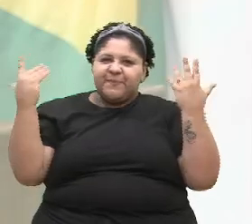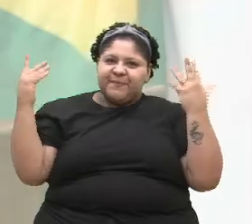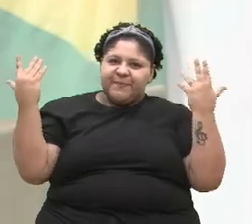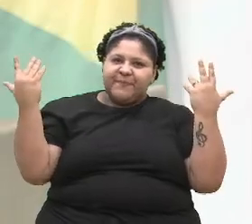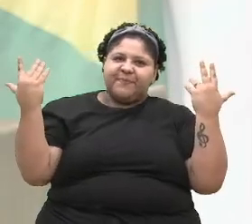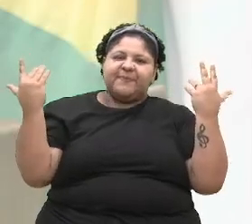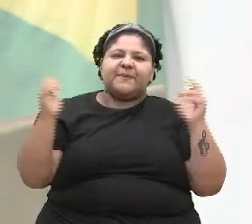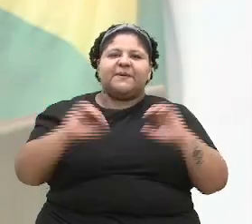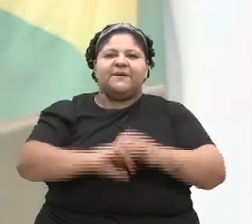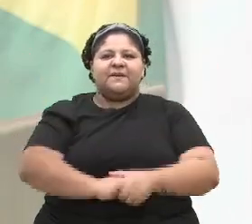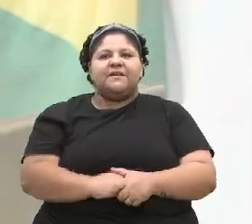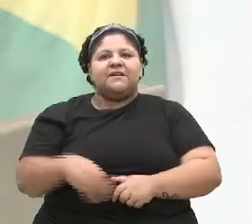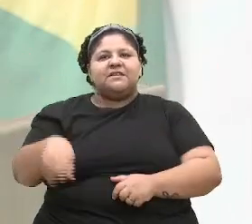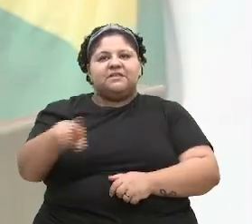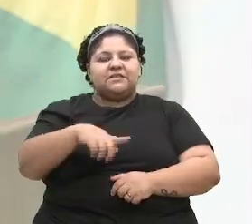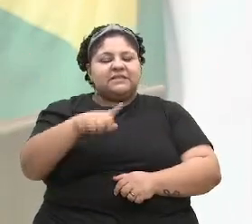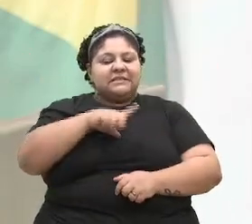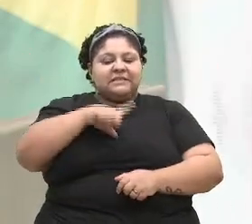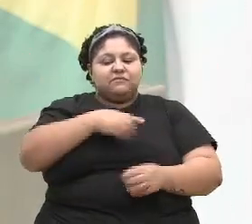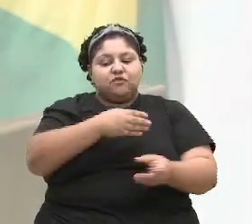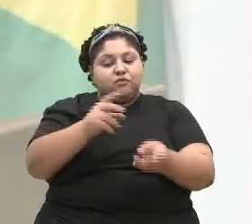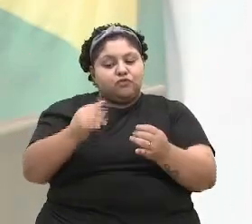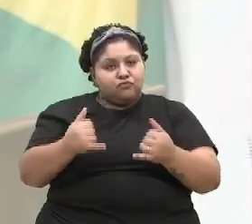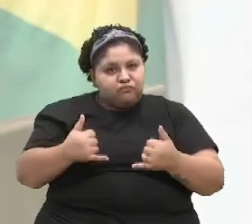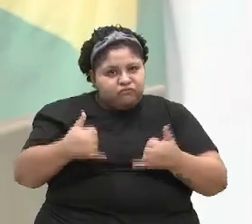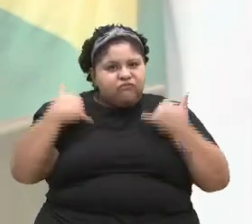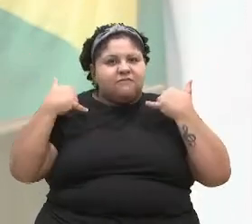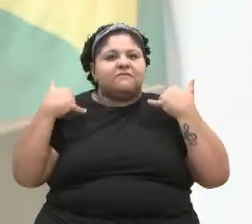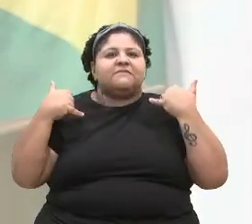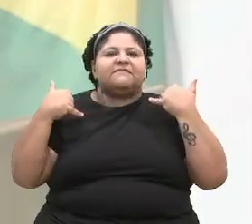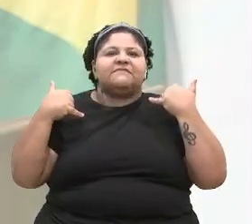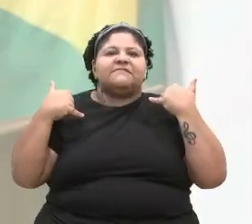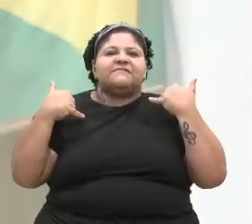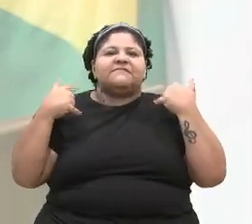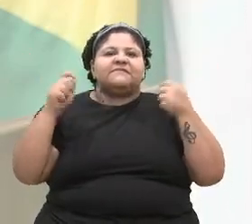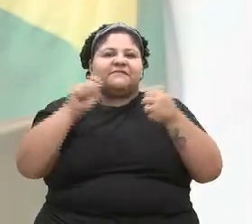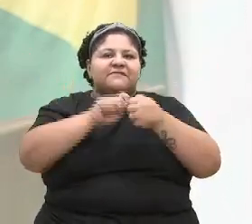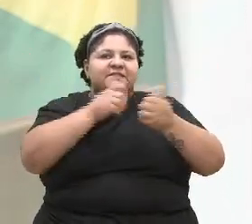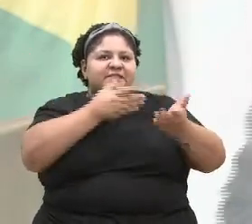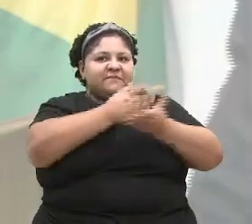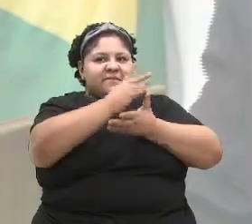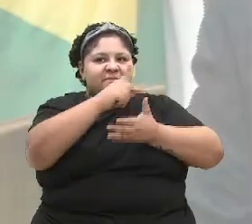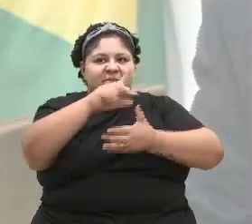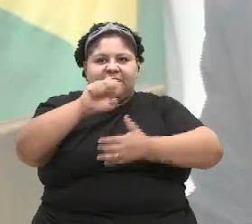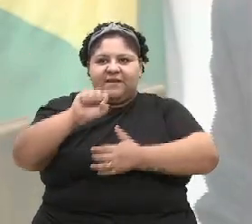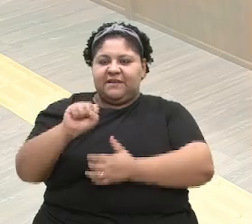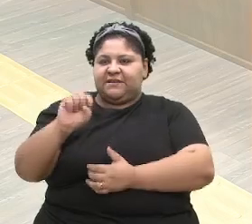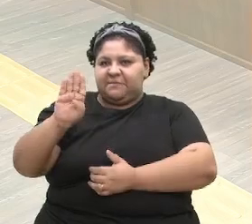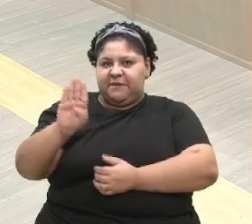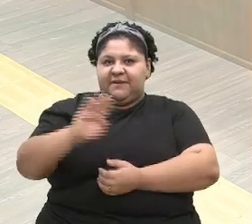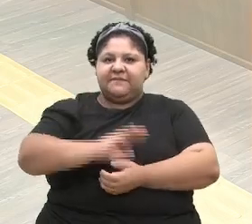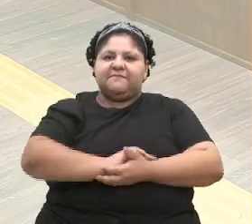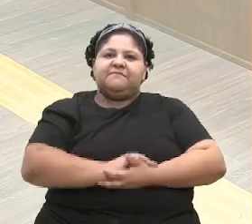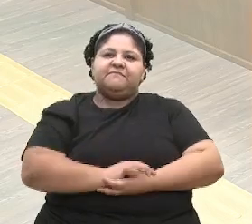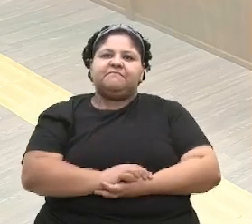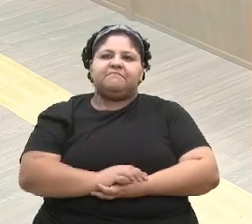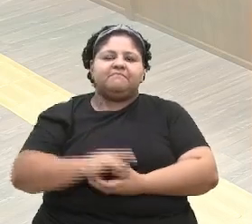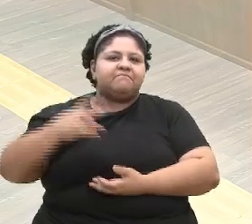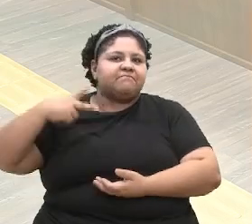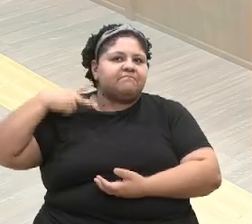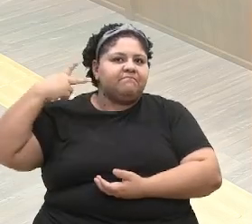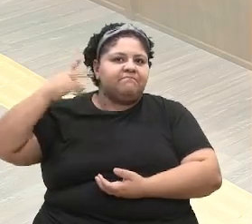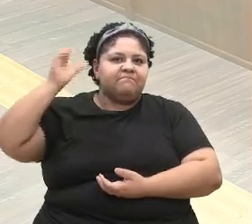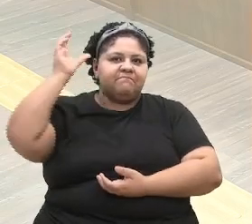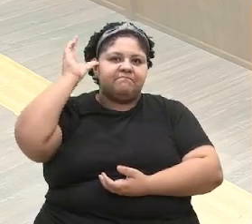parabéns, e nós temos muito orgulho do senhor fazer parte do PSB. Obrigado, senhor presidente. Vereador Camilles